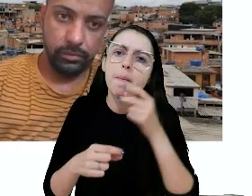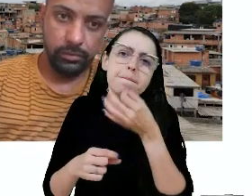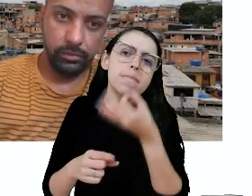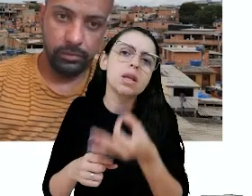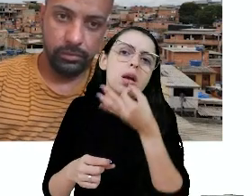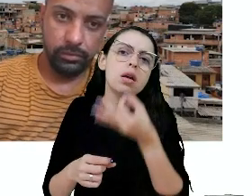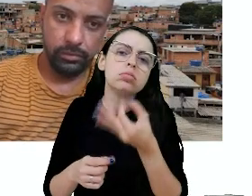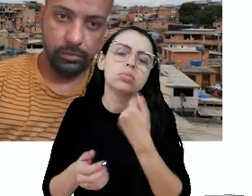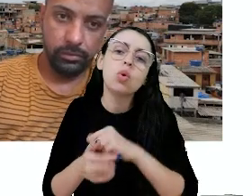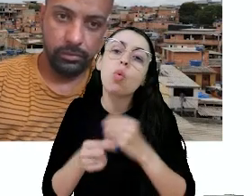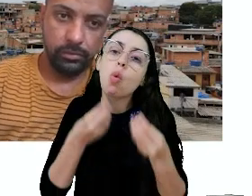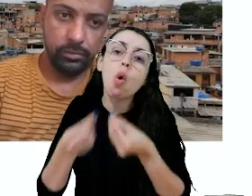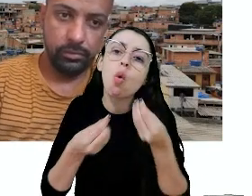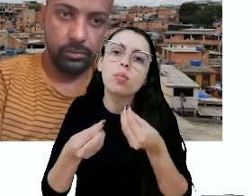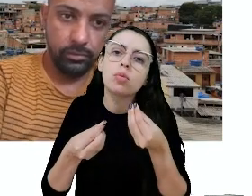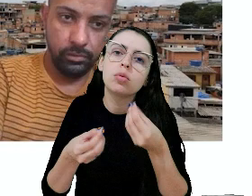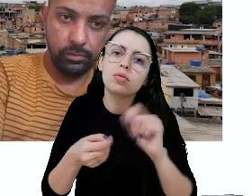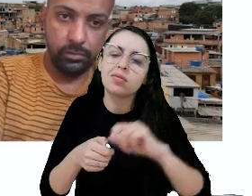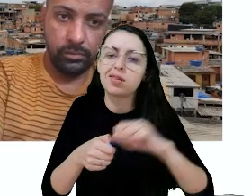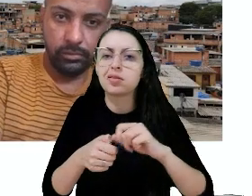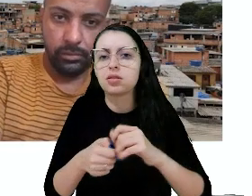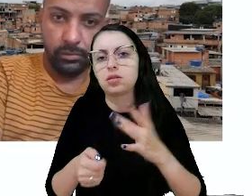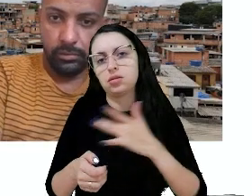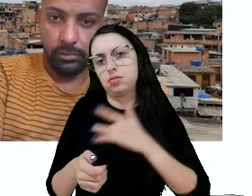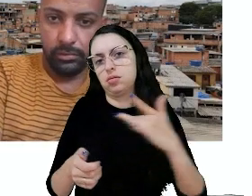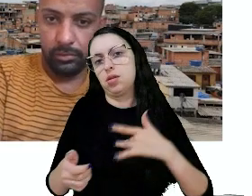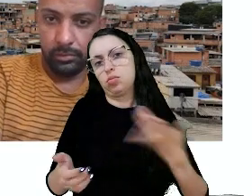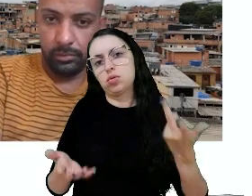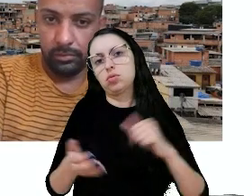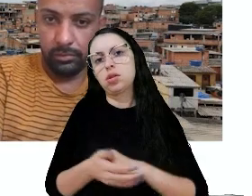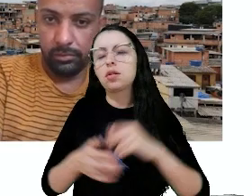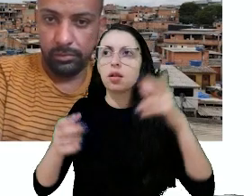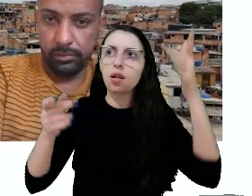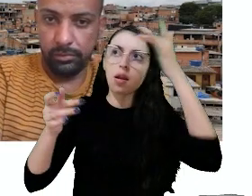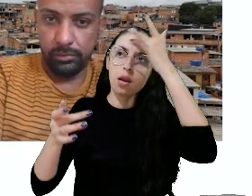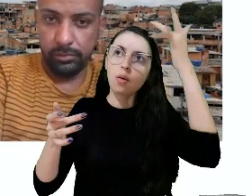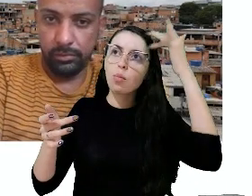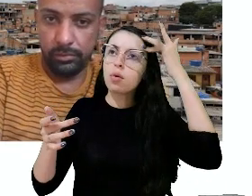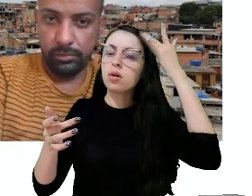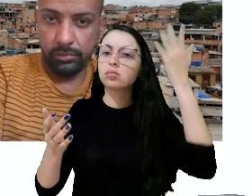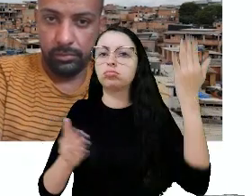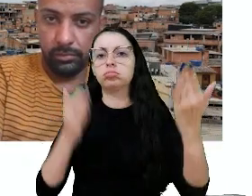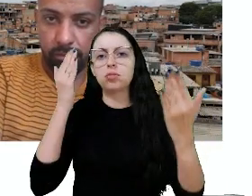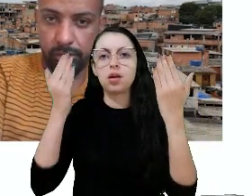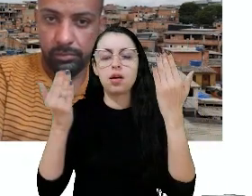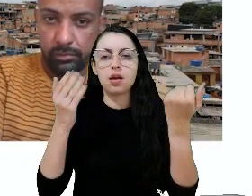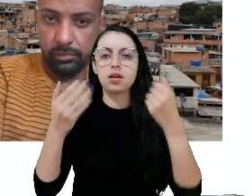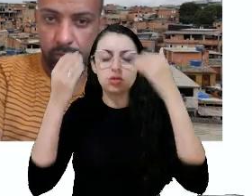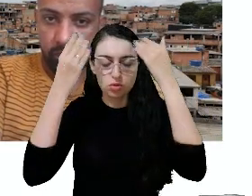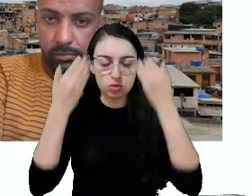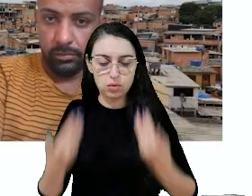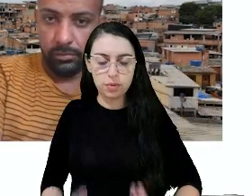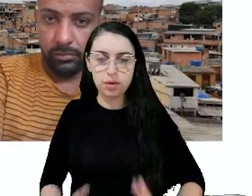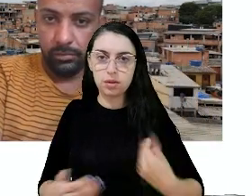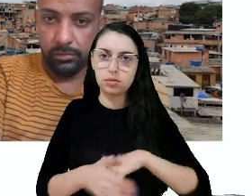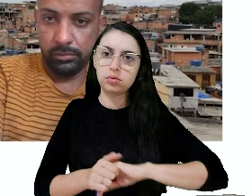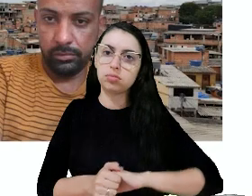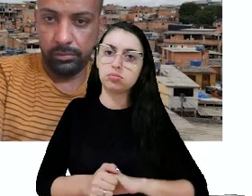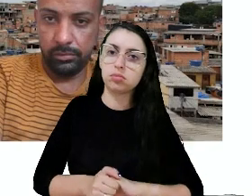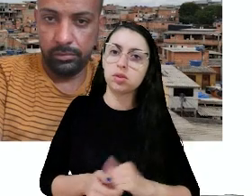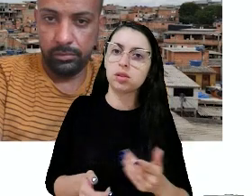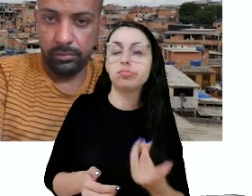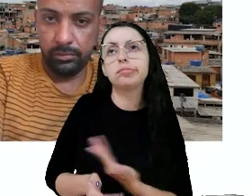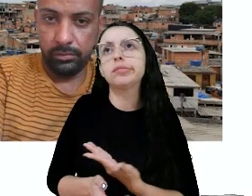questionamentos. Como nós vamos nos manter saudáveis intelectualmente, mentalmente, fisicamente, se